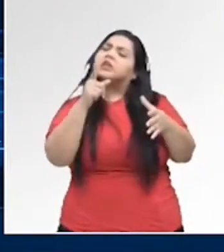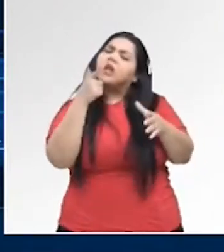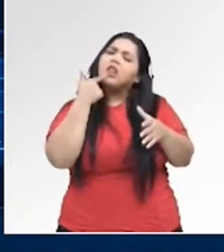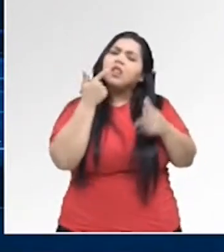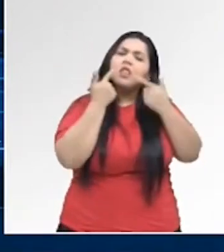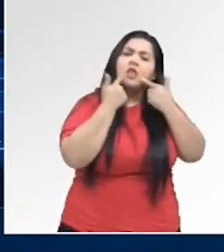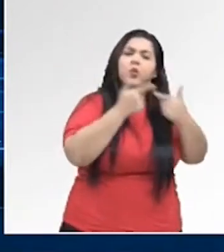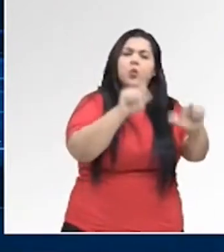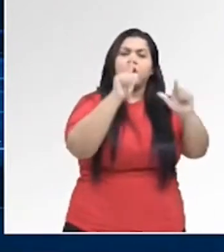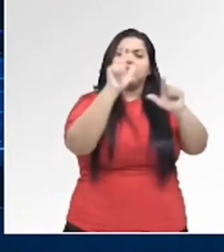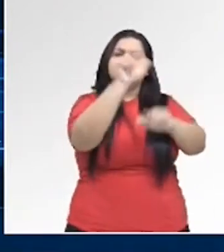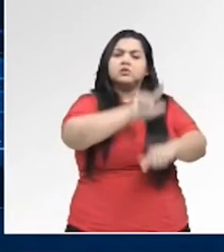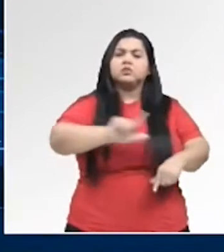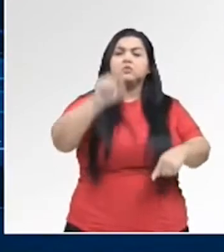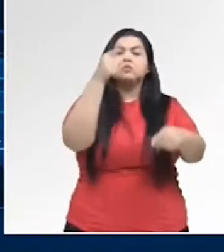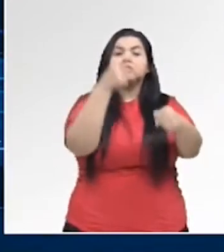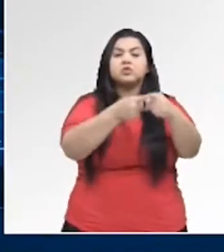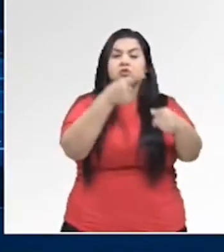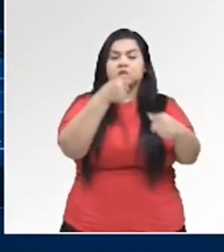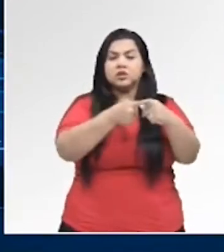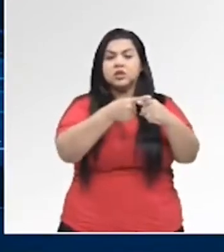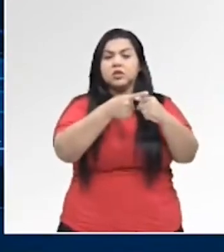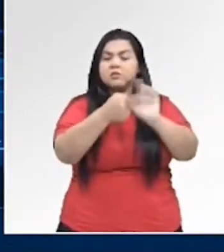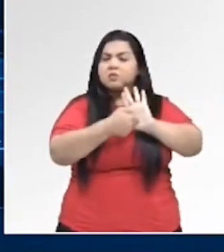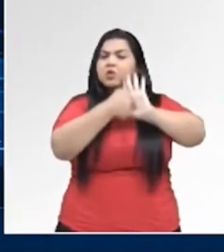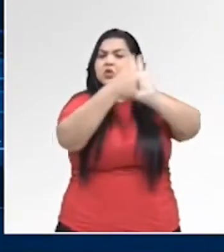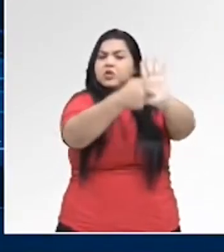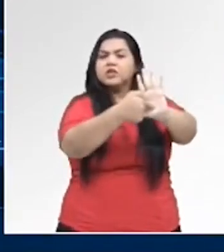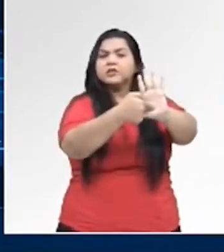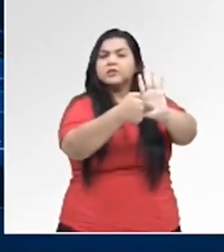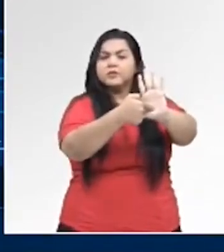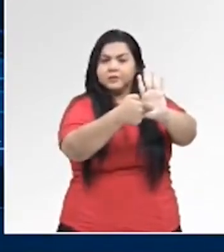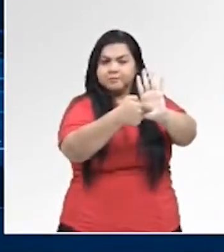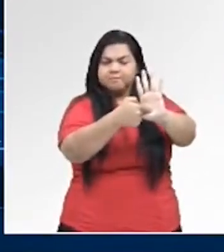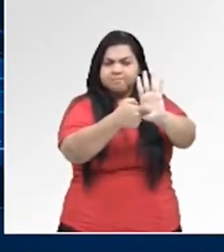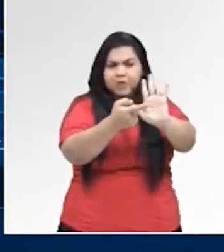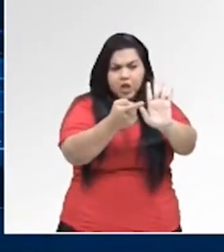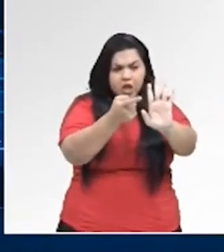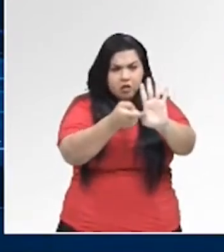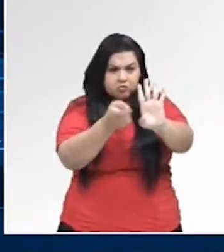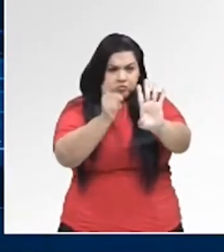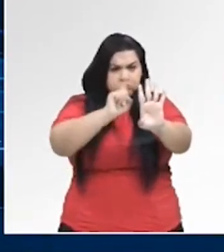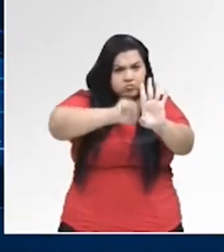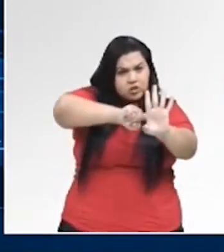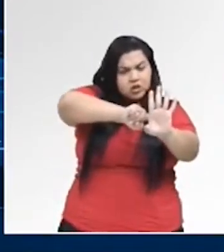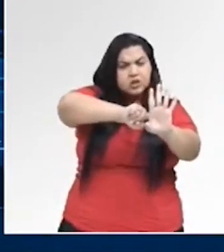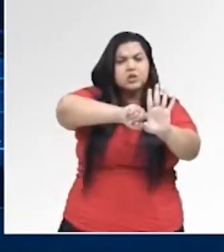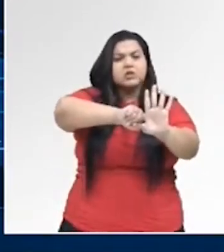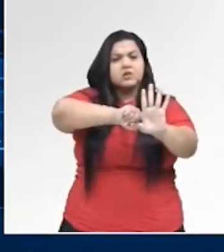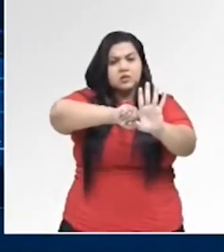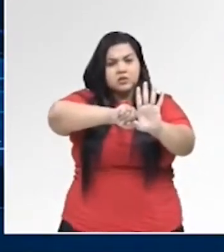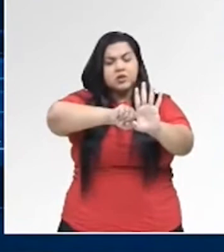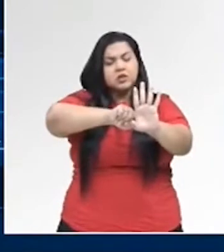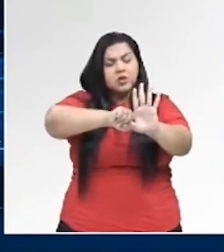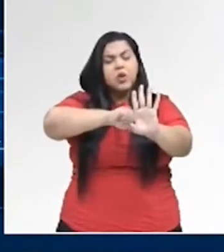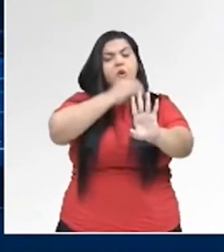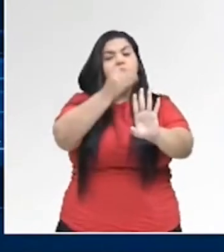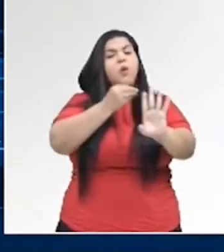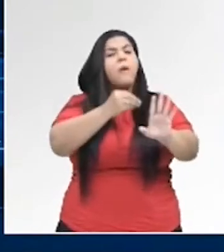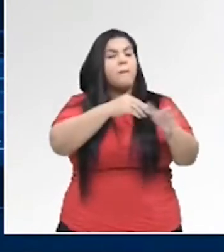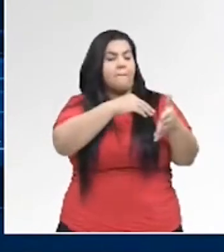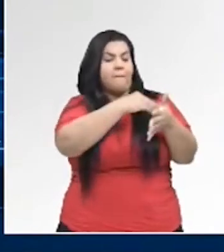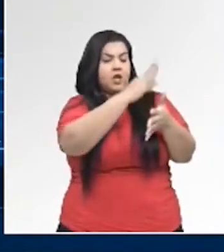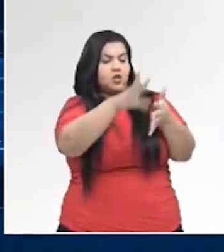literária. Por quê? Porque traz aí o sentido figurado, a linguagem conotativa, a Amazônia como pulmão